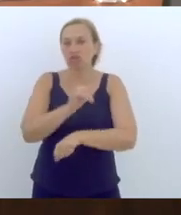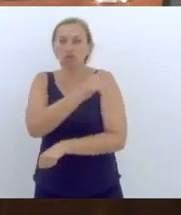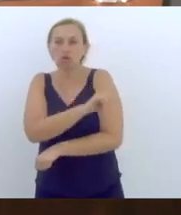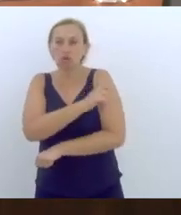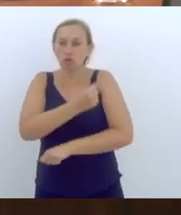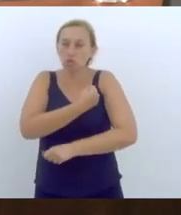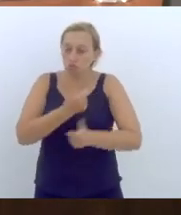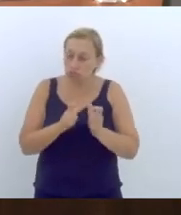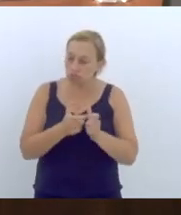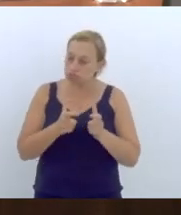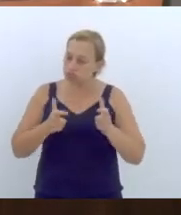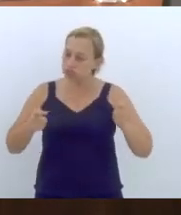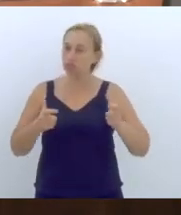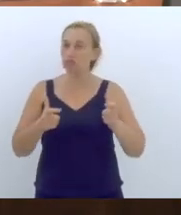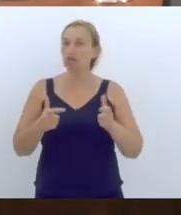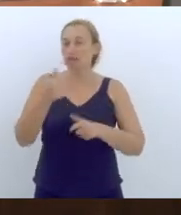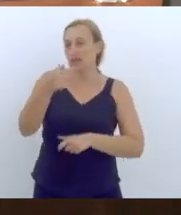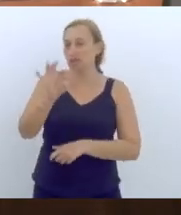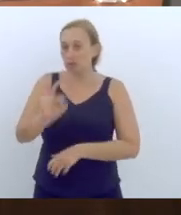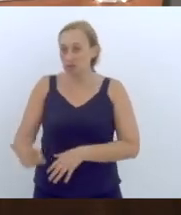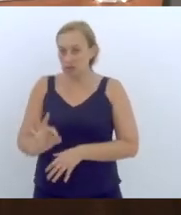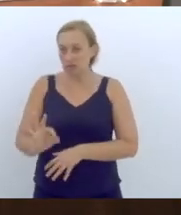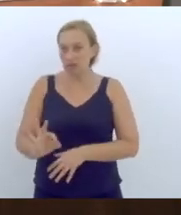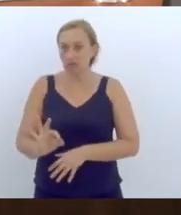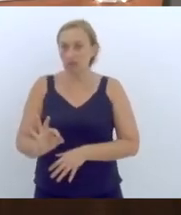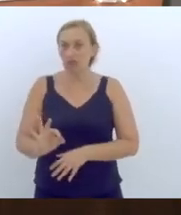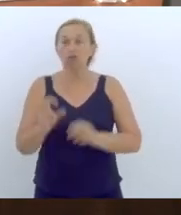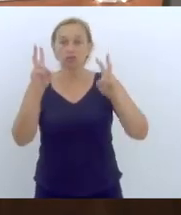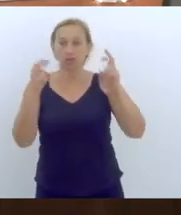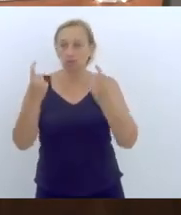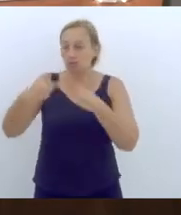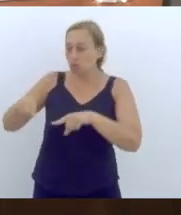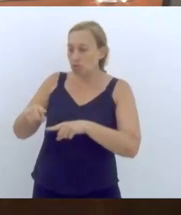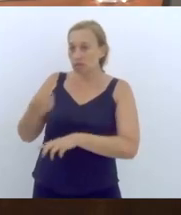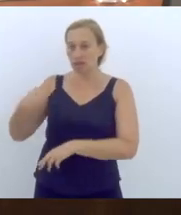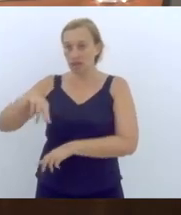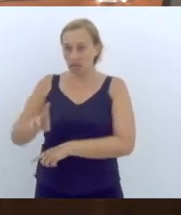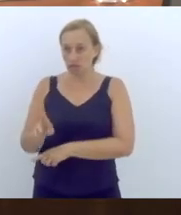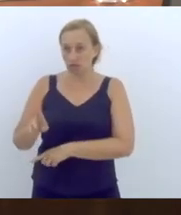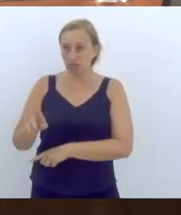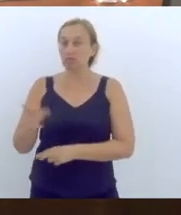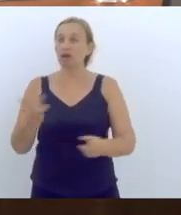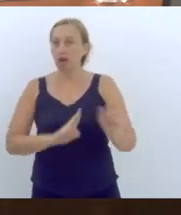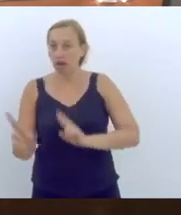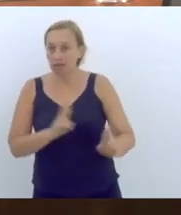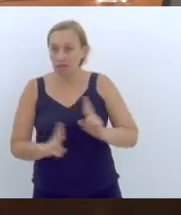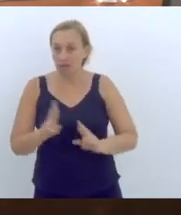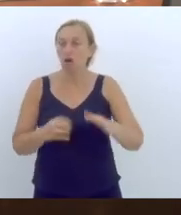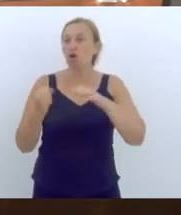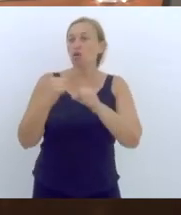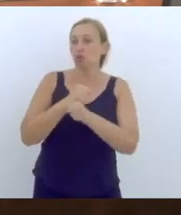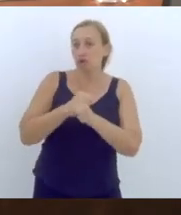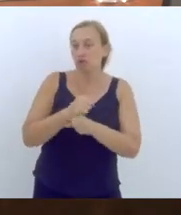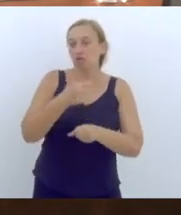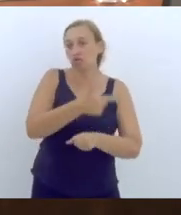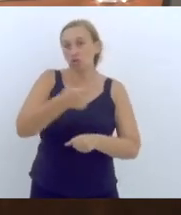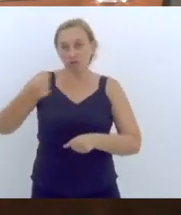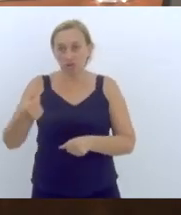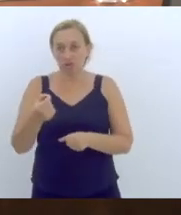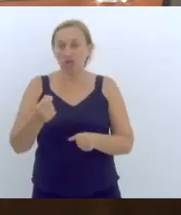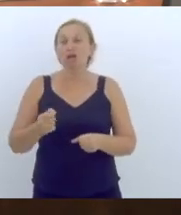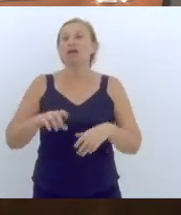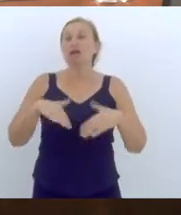de 11,7% nos casos gerais de intolerância religiosa em relação ao ano de 2020. E,